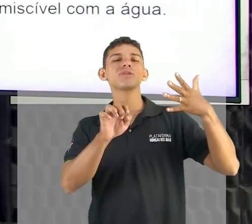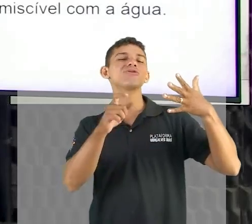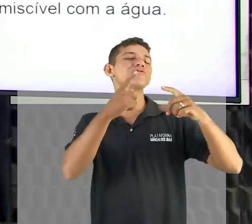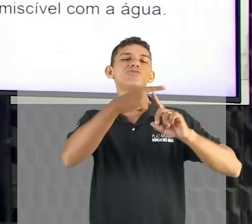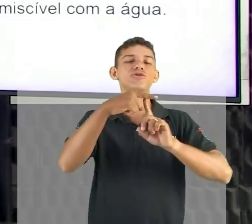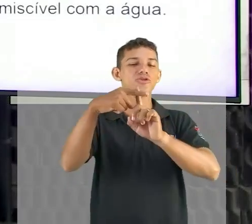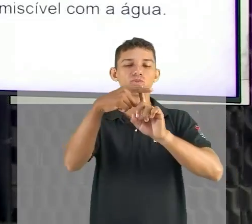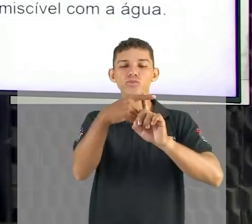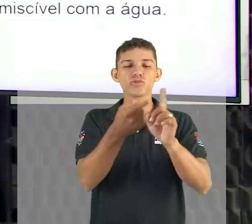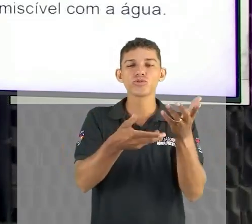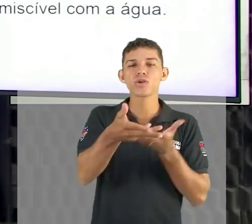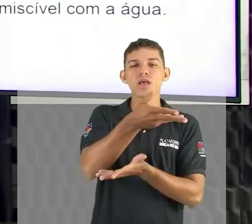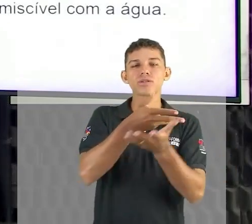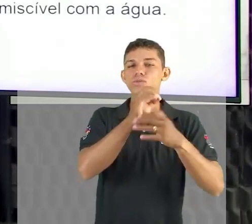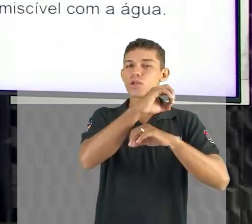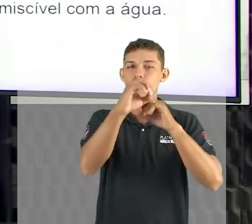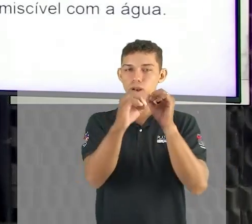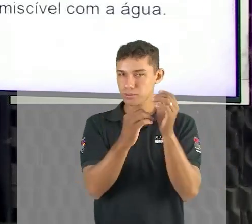Primeiro detalhe.